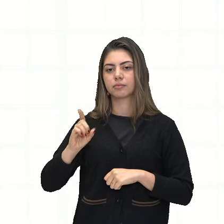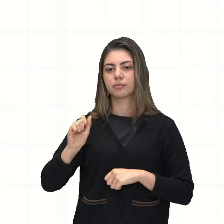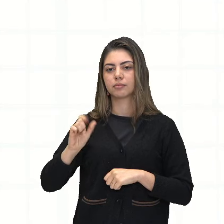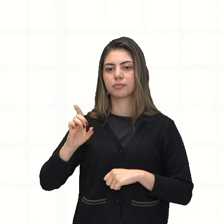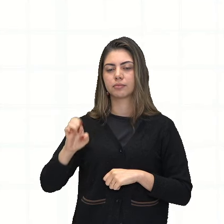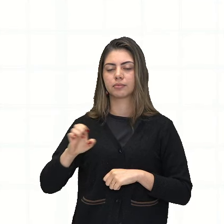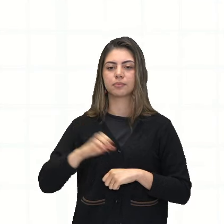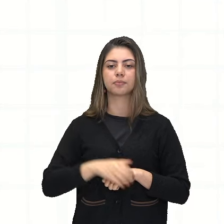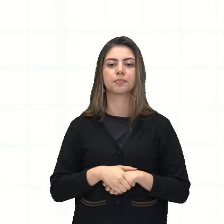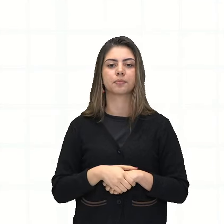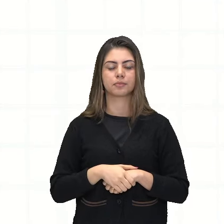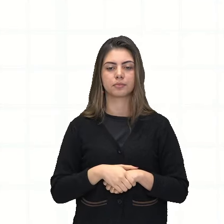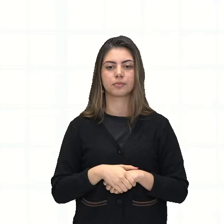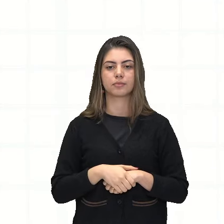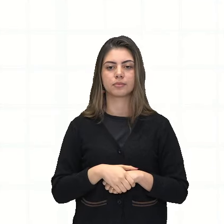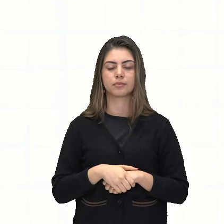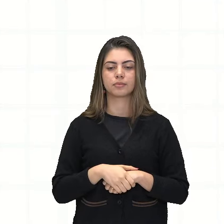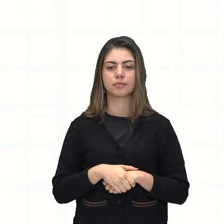Adversidade.